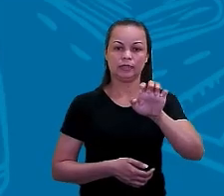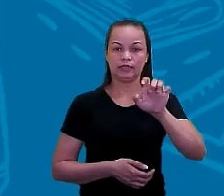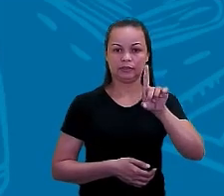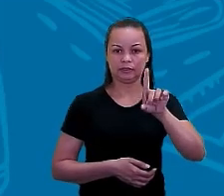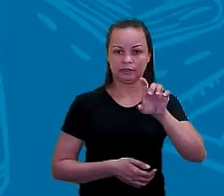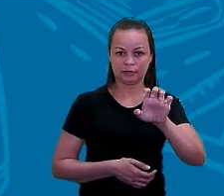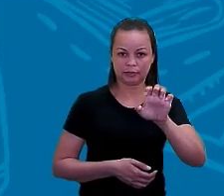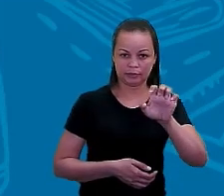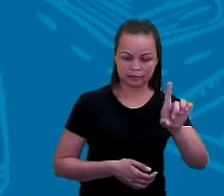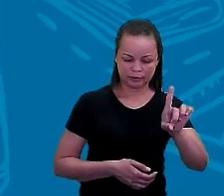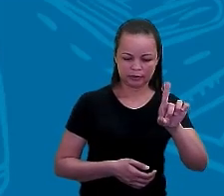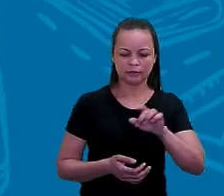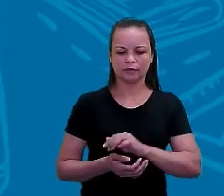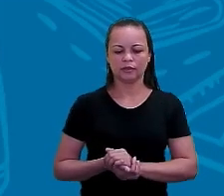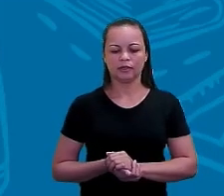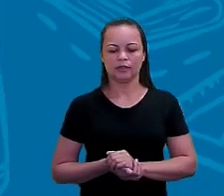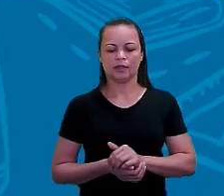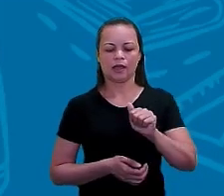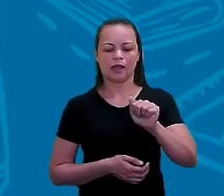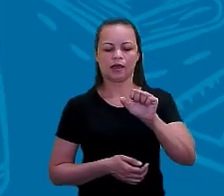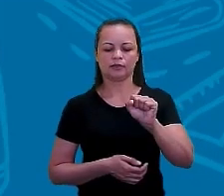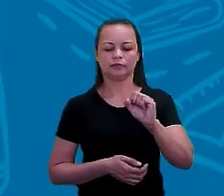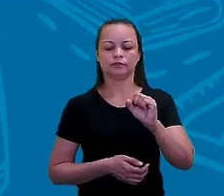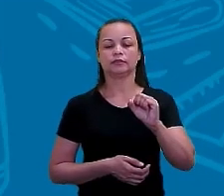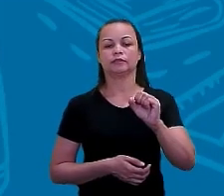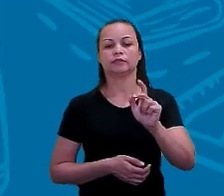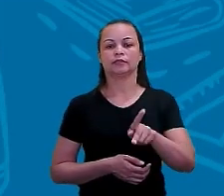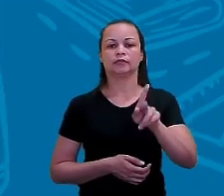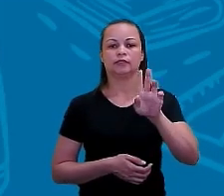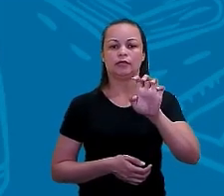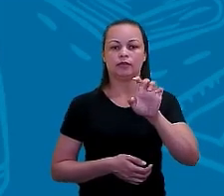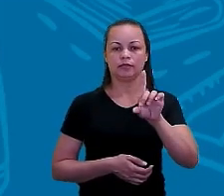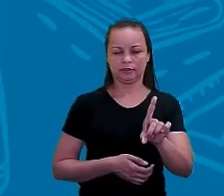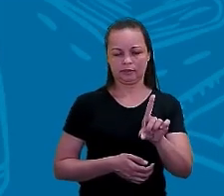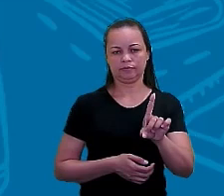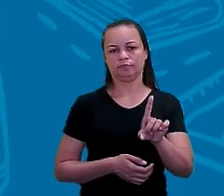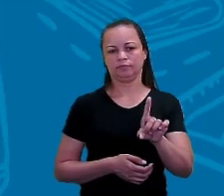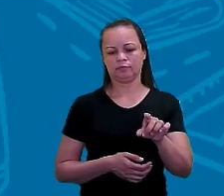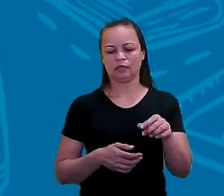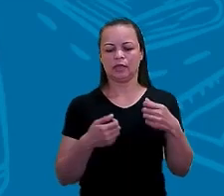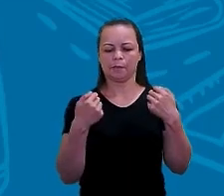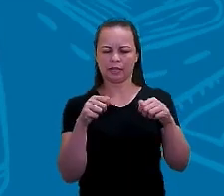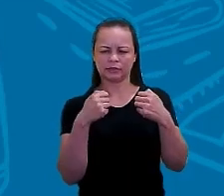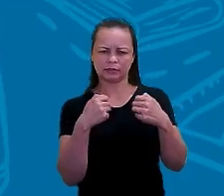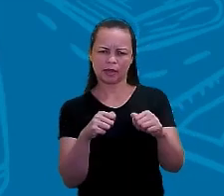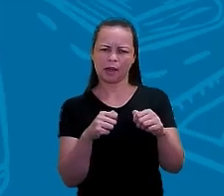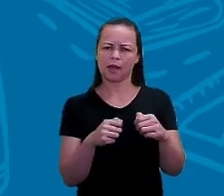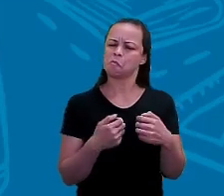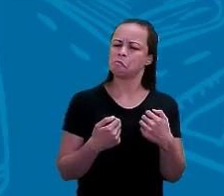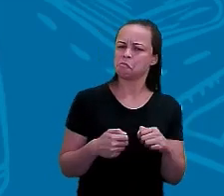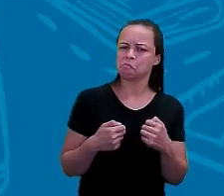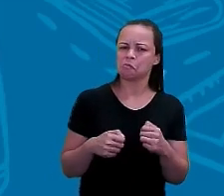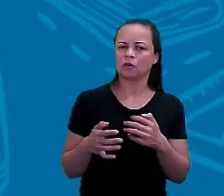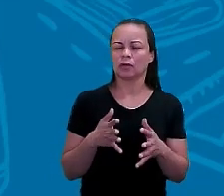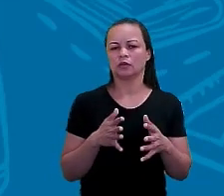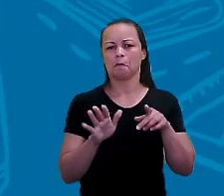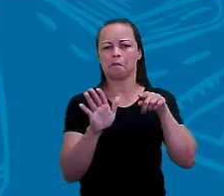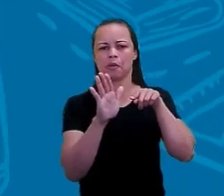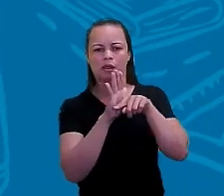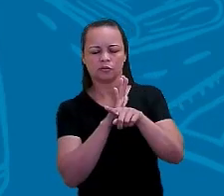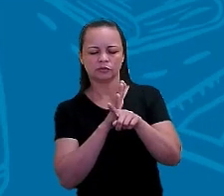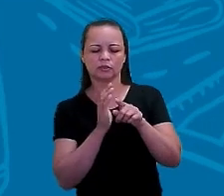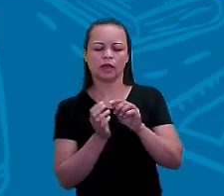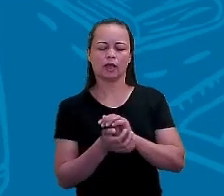ask, asked. Ou seja, querer, quis. Precisar, precisou. Perguntar,